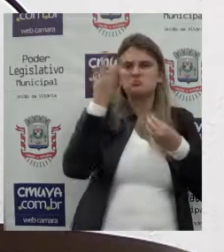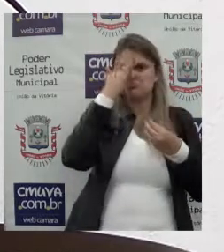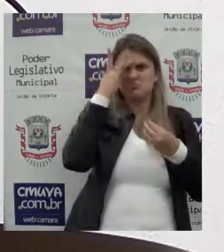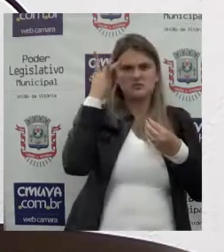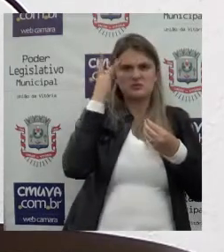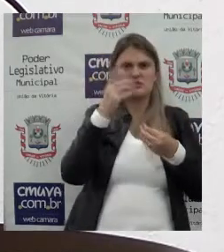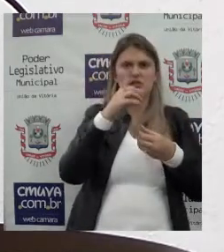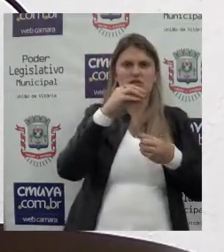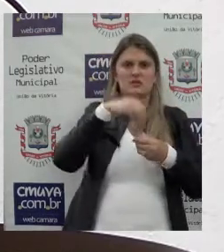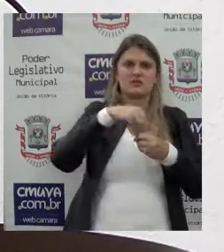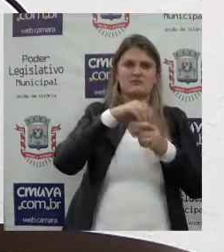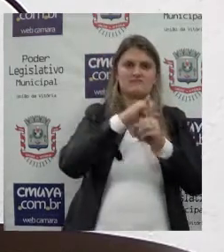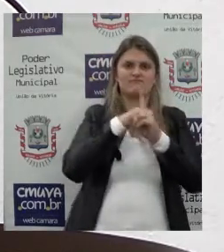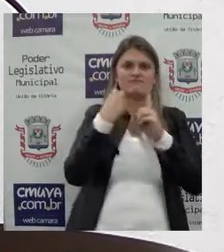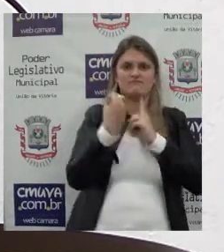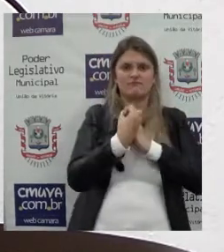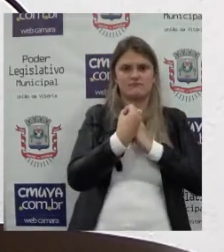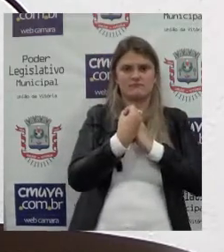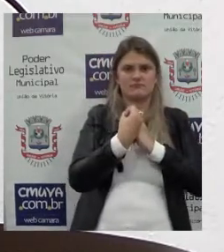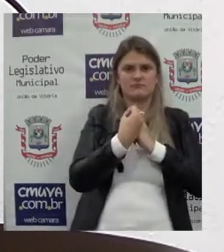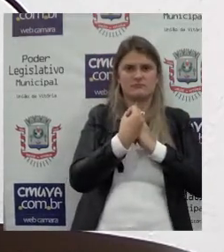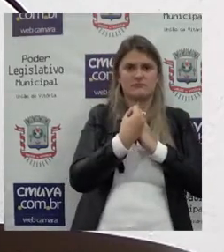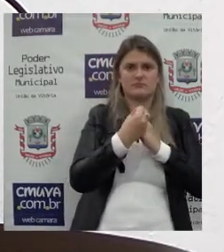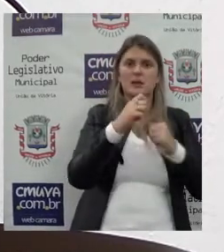Que tipo de gente nós estamos criando na sociedade?